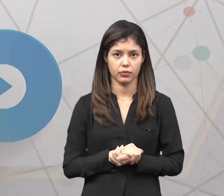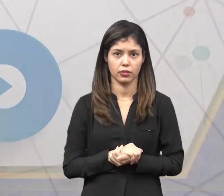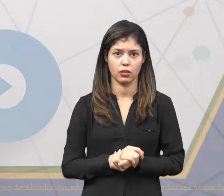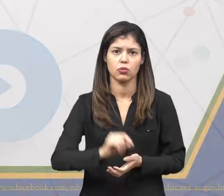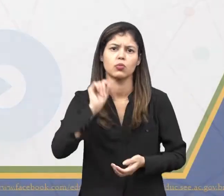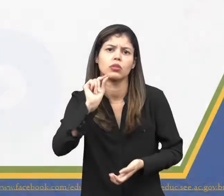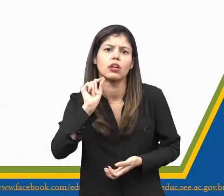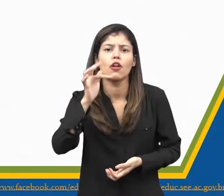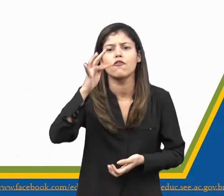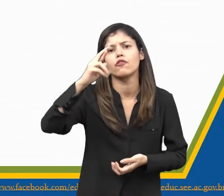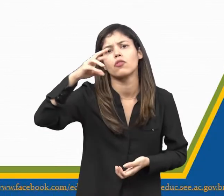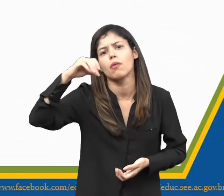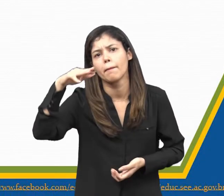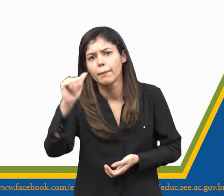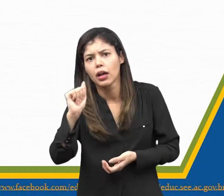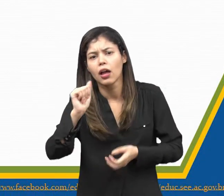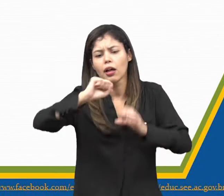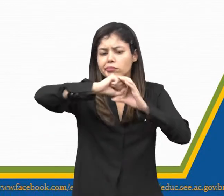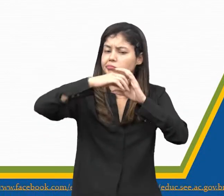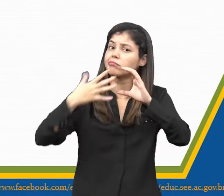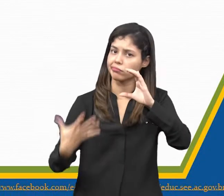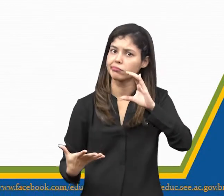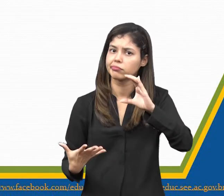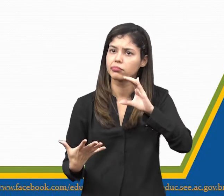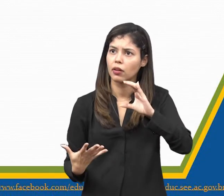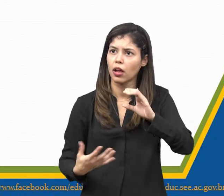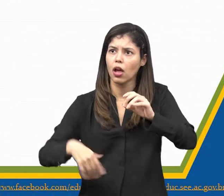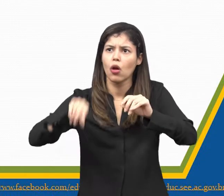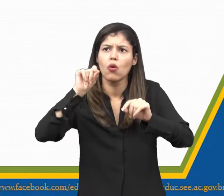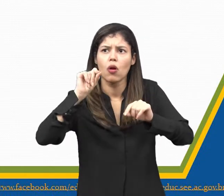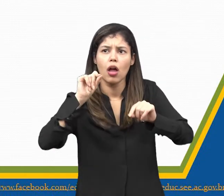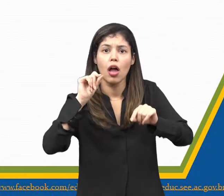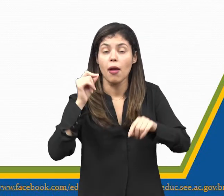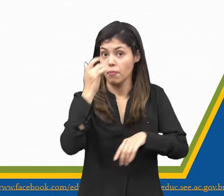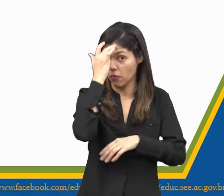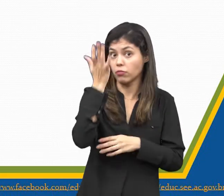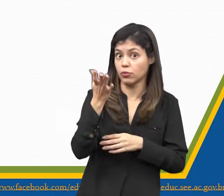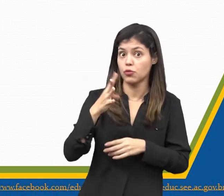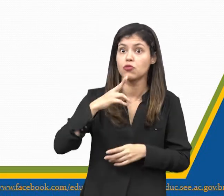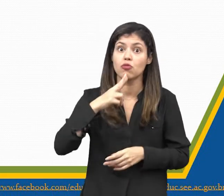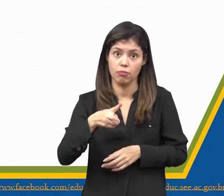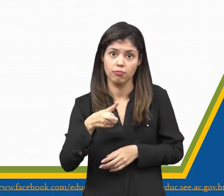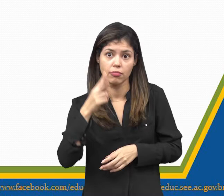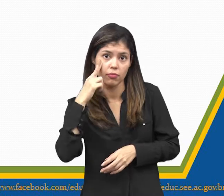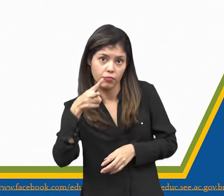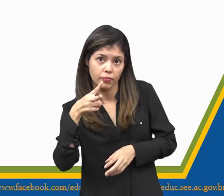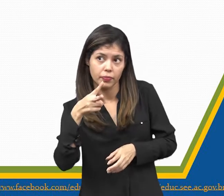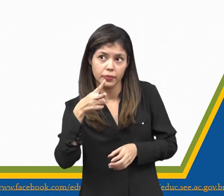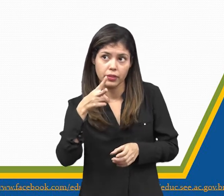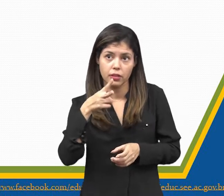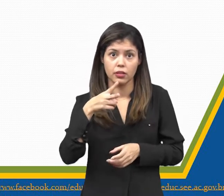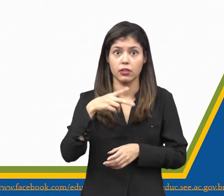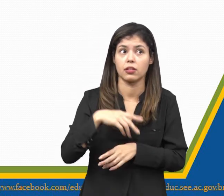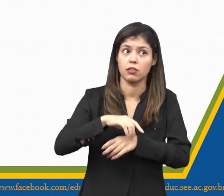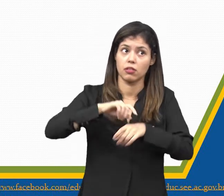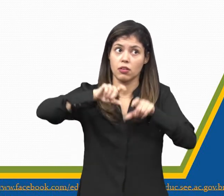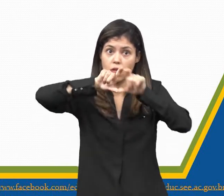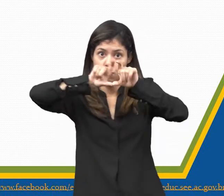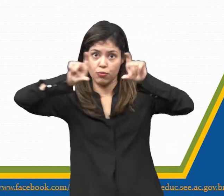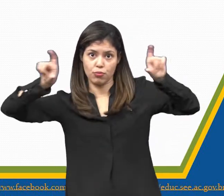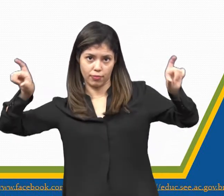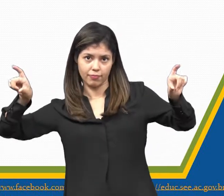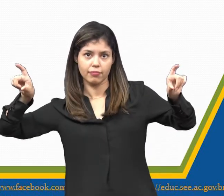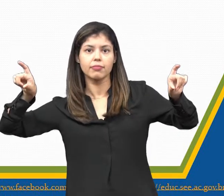O que é o formato e as características? O formato mais comum é o horizontal. Horizontal, que nós